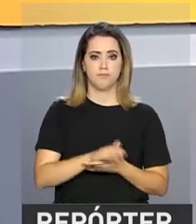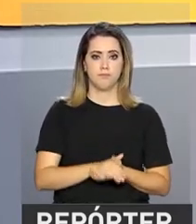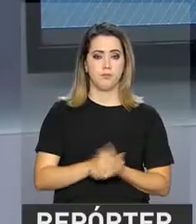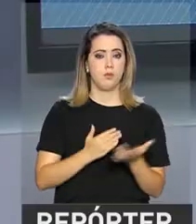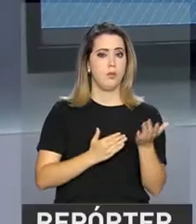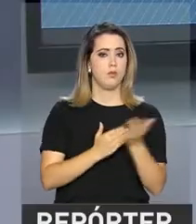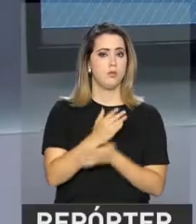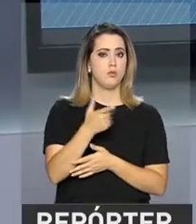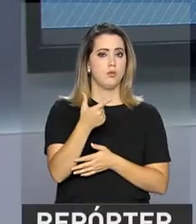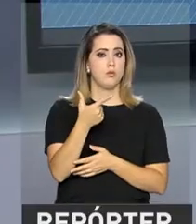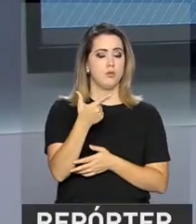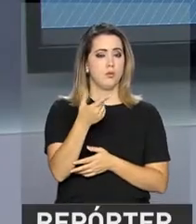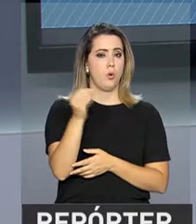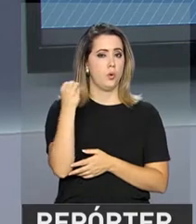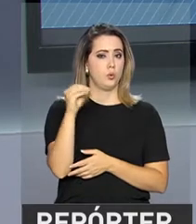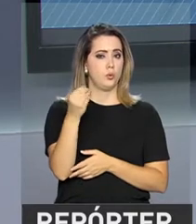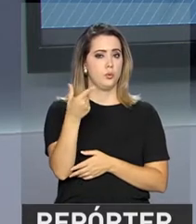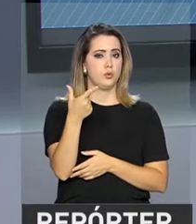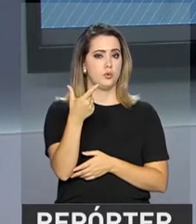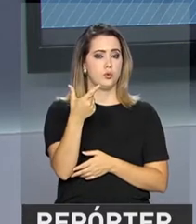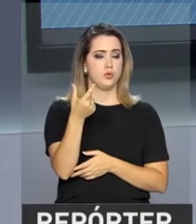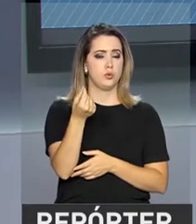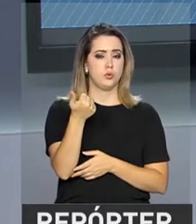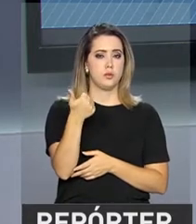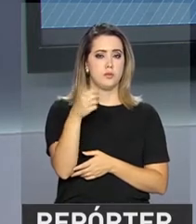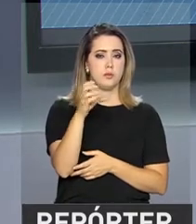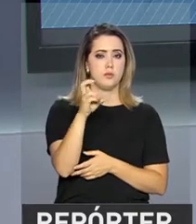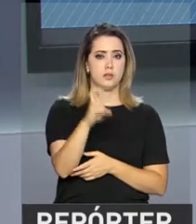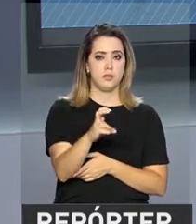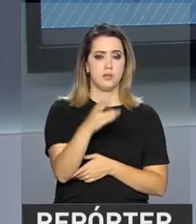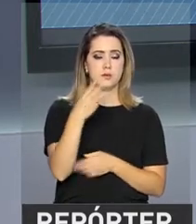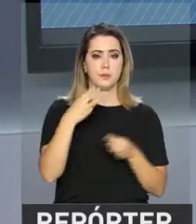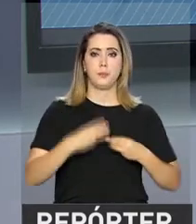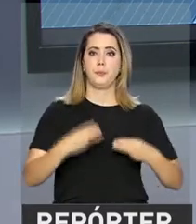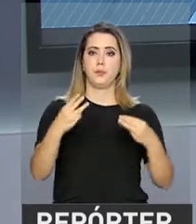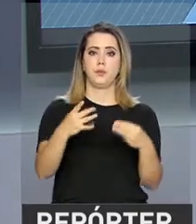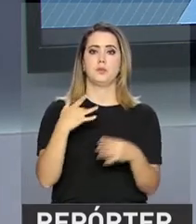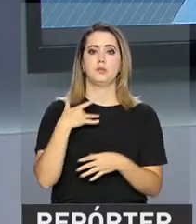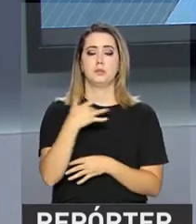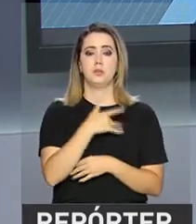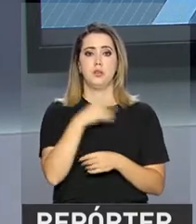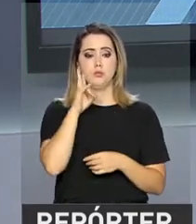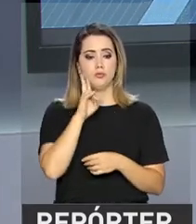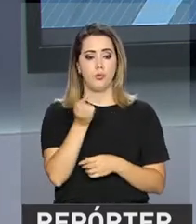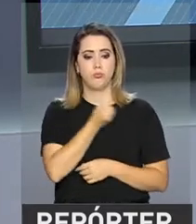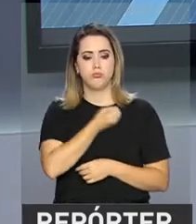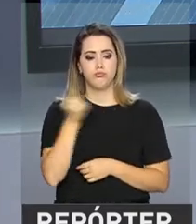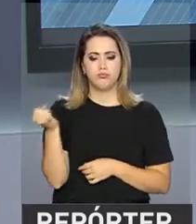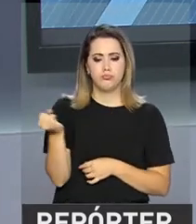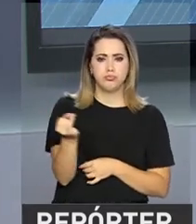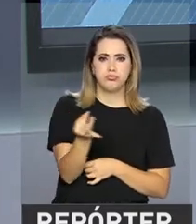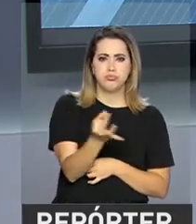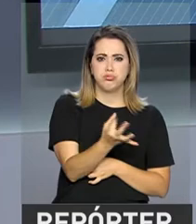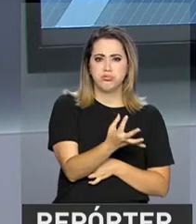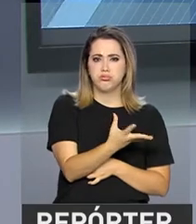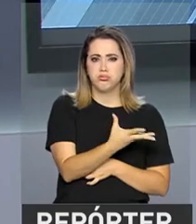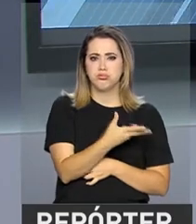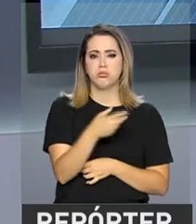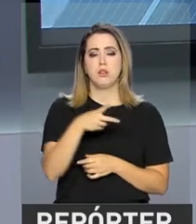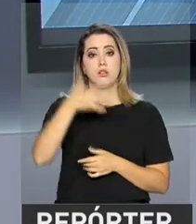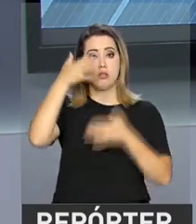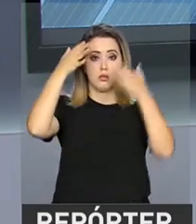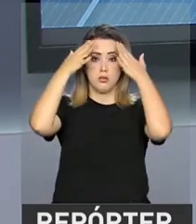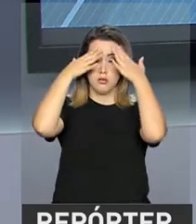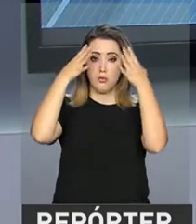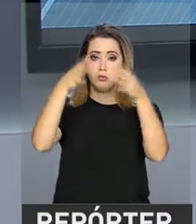desde outubro de 2015 o ministério da saúde acompanha o salto no número de casos de microcefalia no brasil o